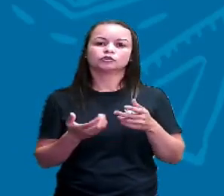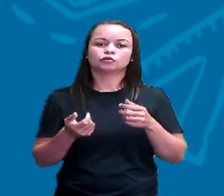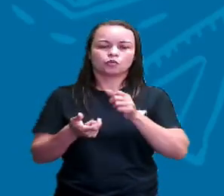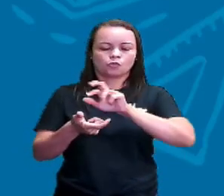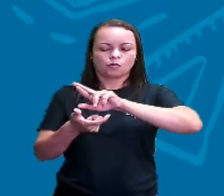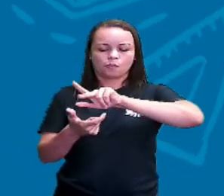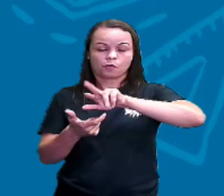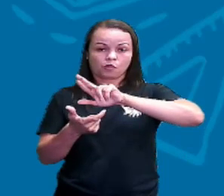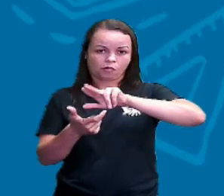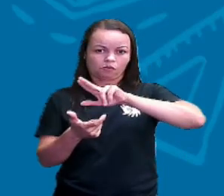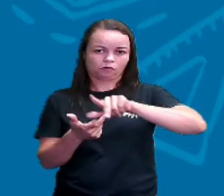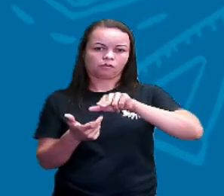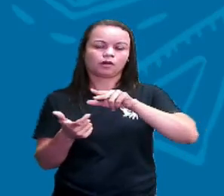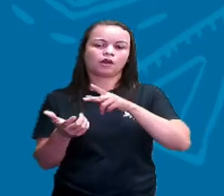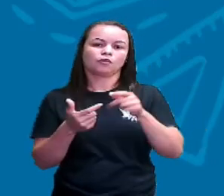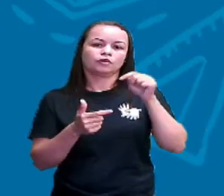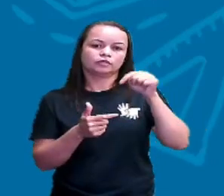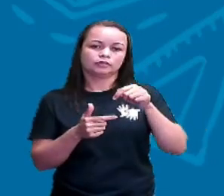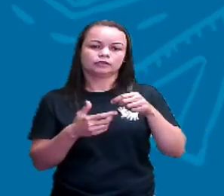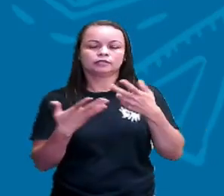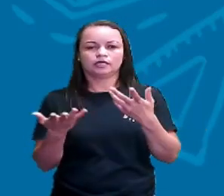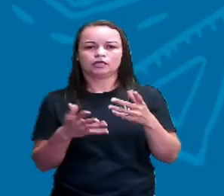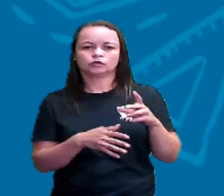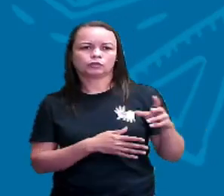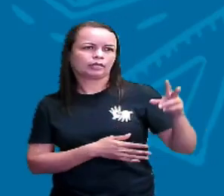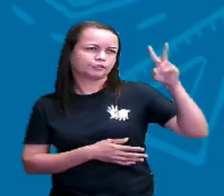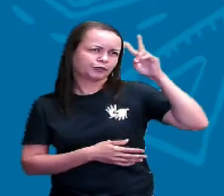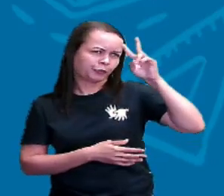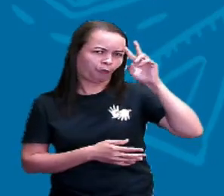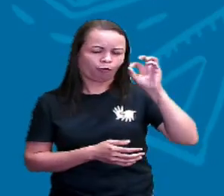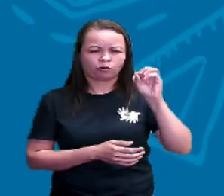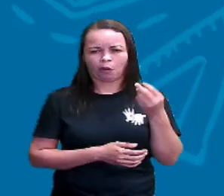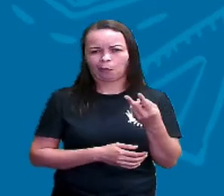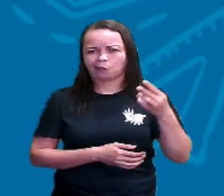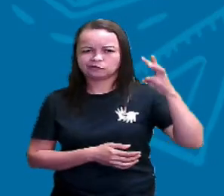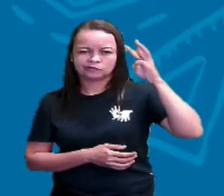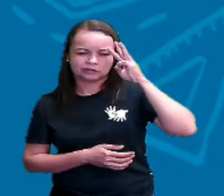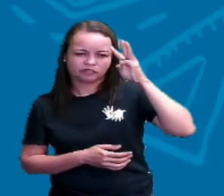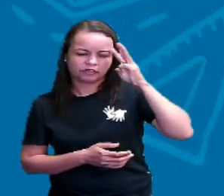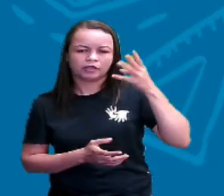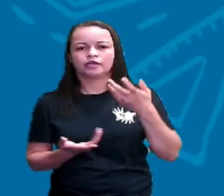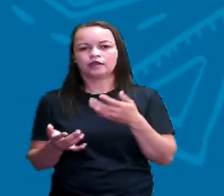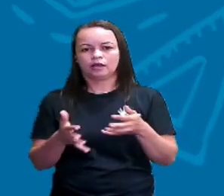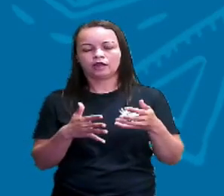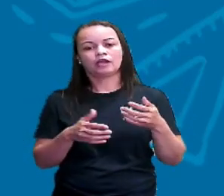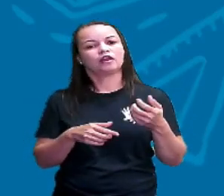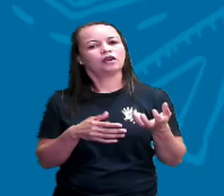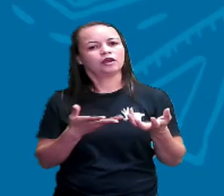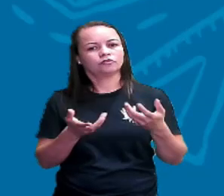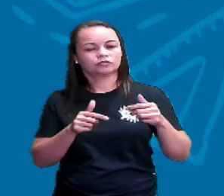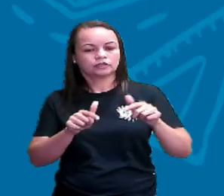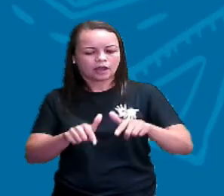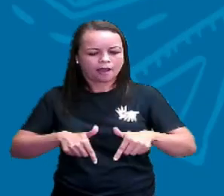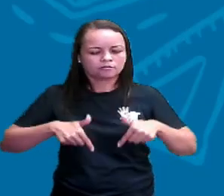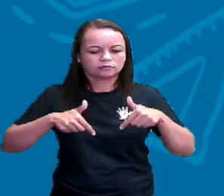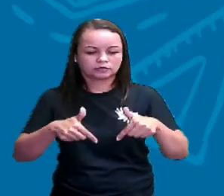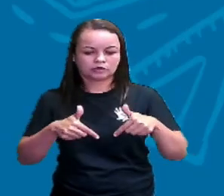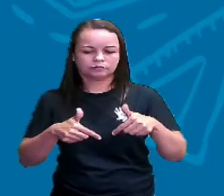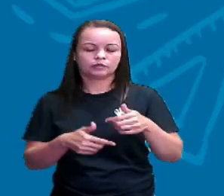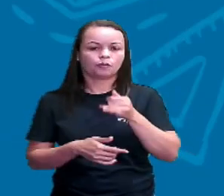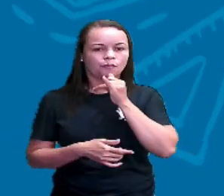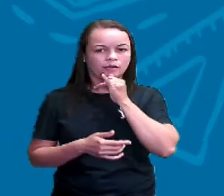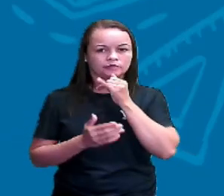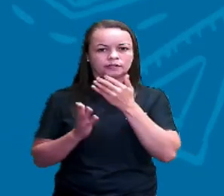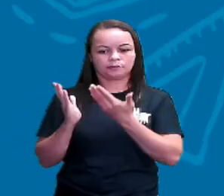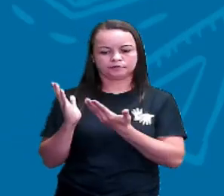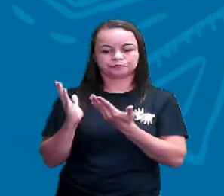plural, que é para indicar que toda segunda-feira ou toda terça-feira a gente realiza aquela mesma ação. Olha o exemplo aí,